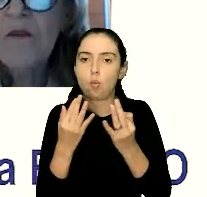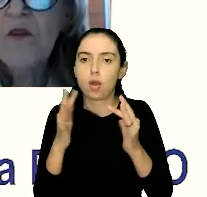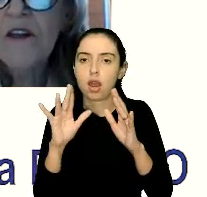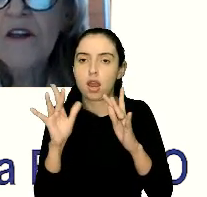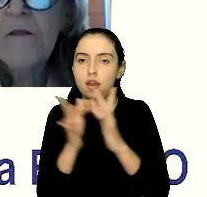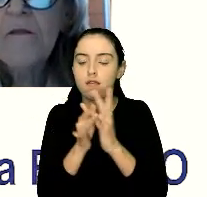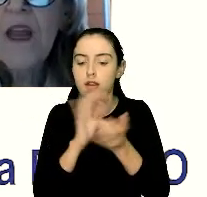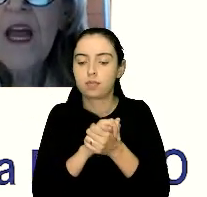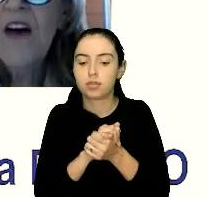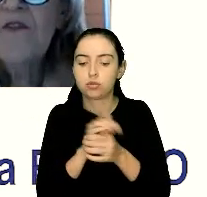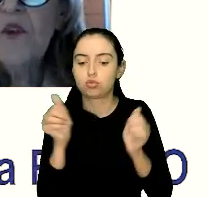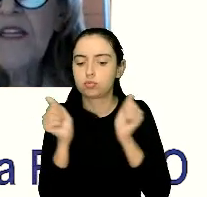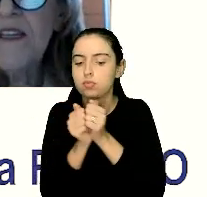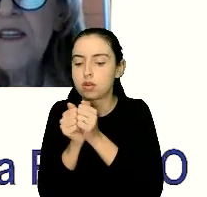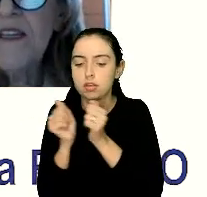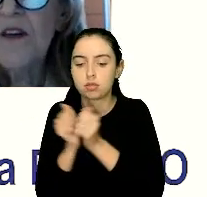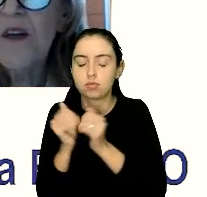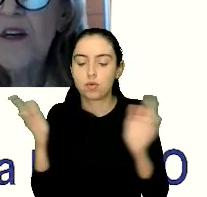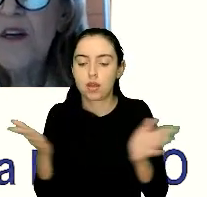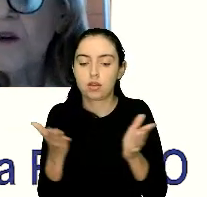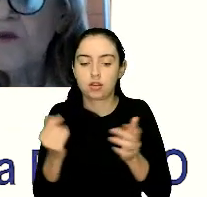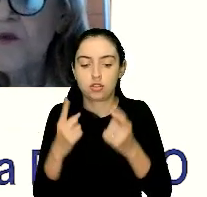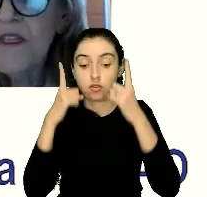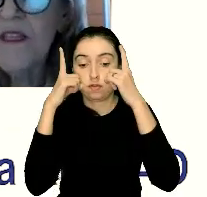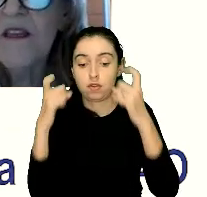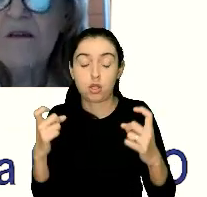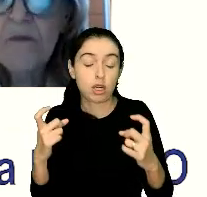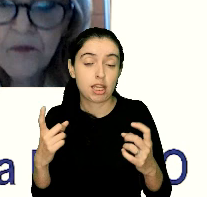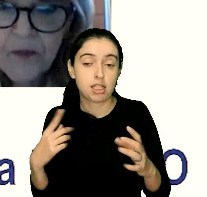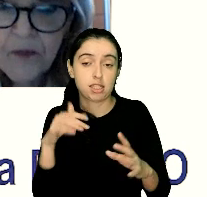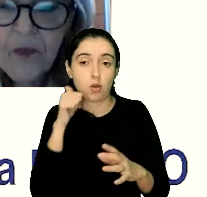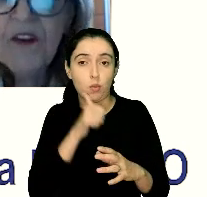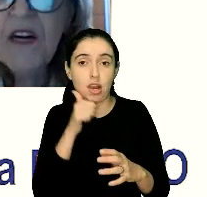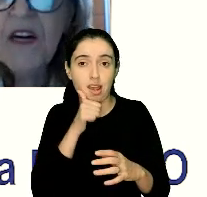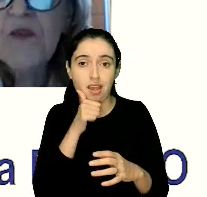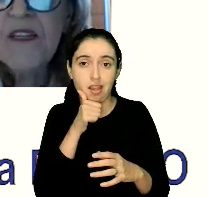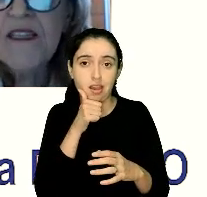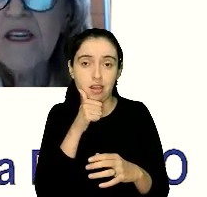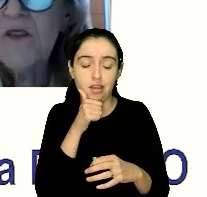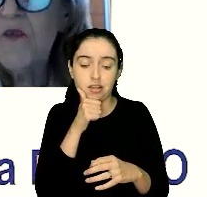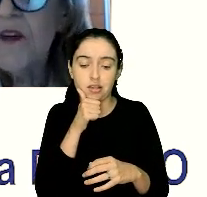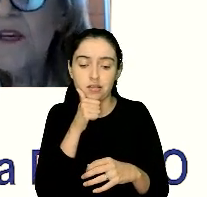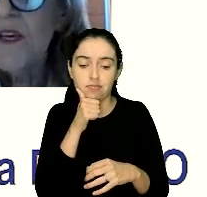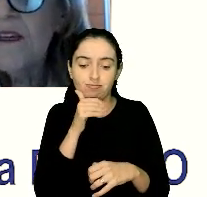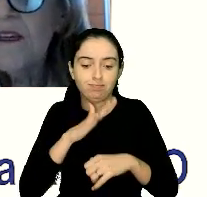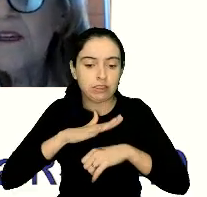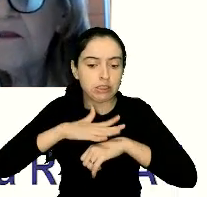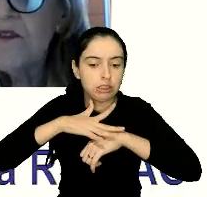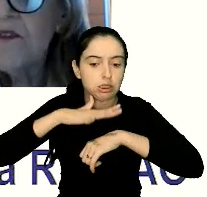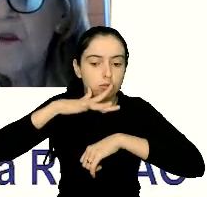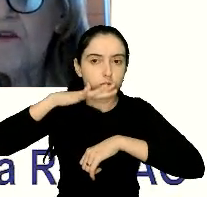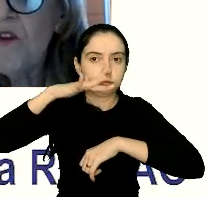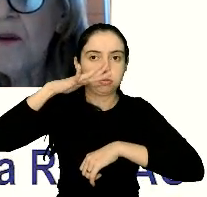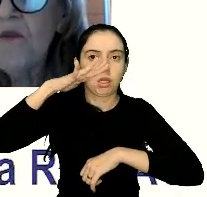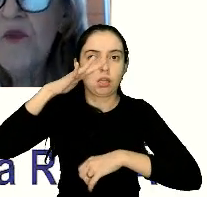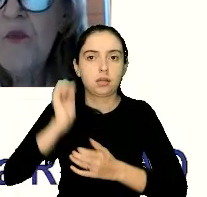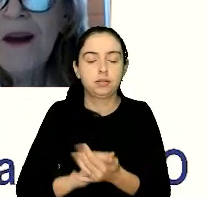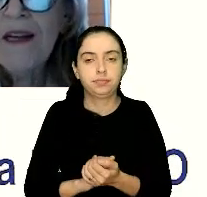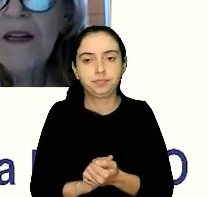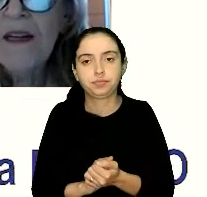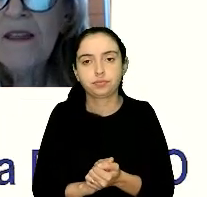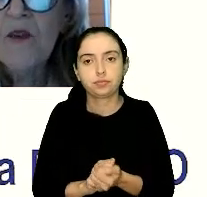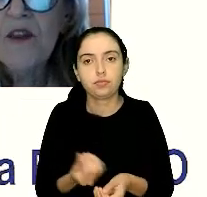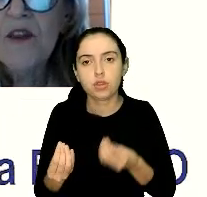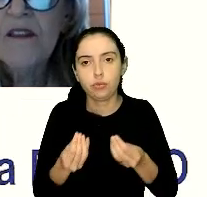tão próxima agora, né? A violência contra a mulher é uma coisa que vem acontecendo de uma forma